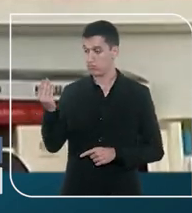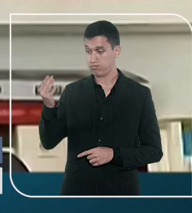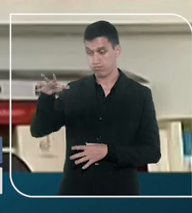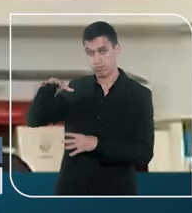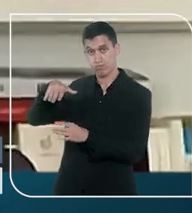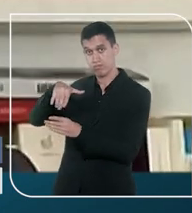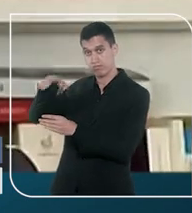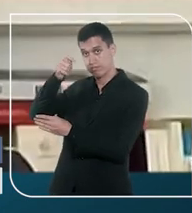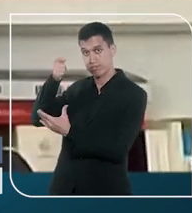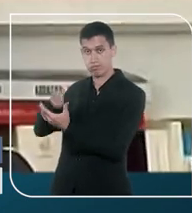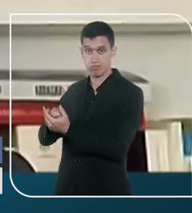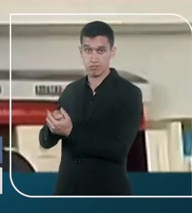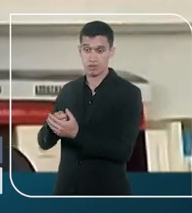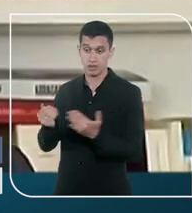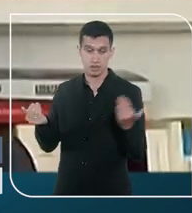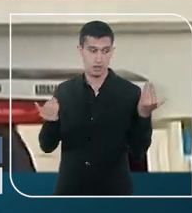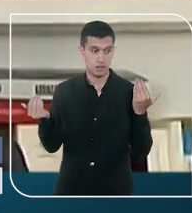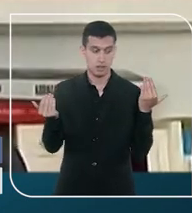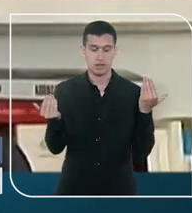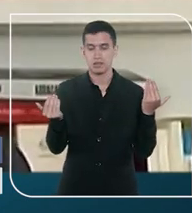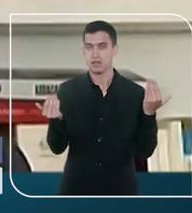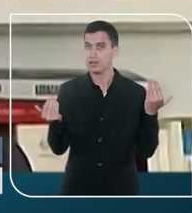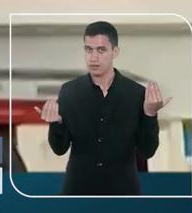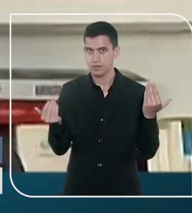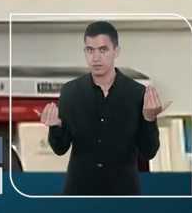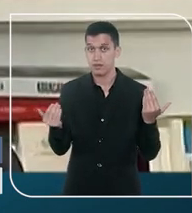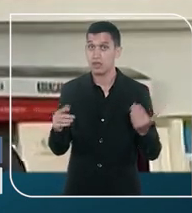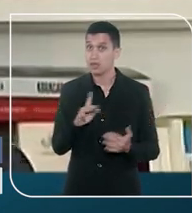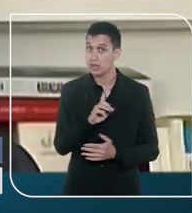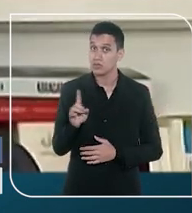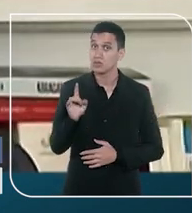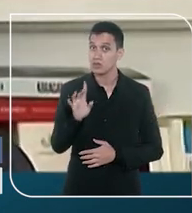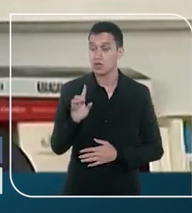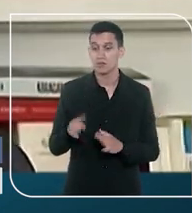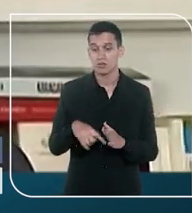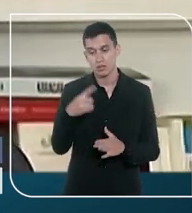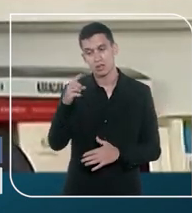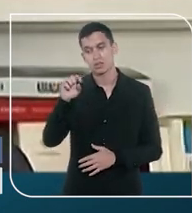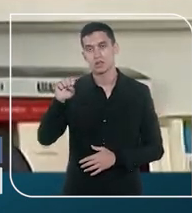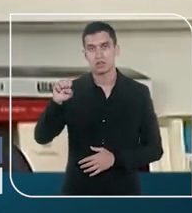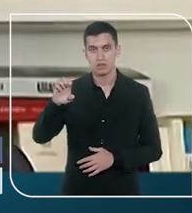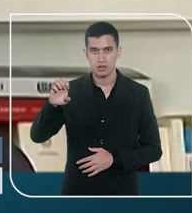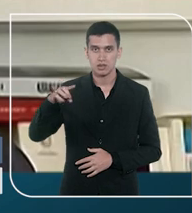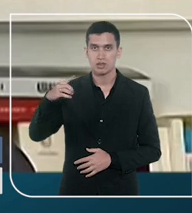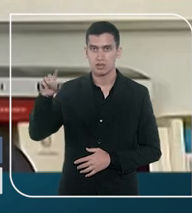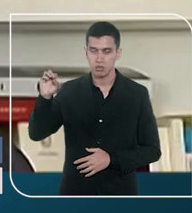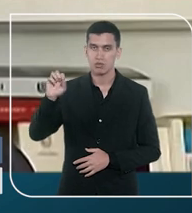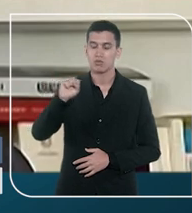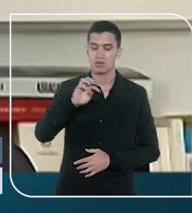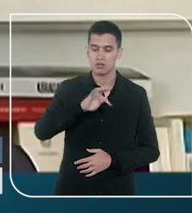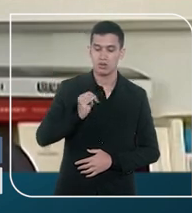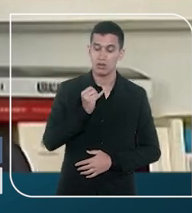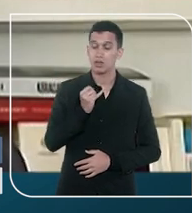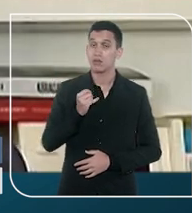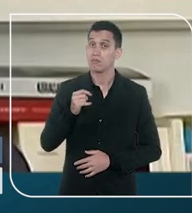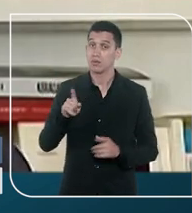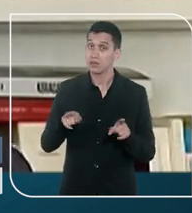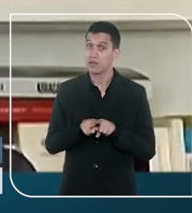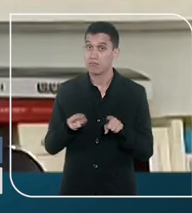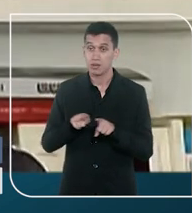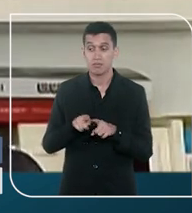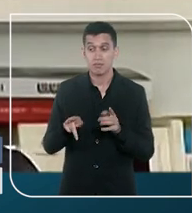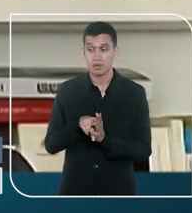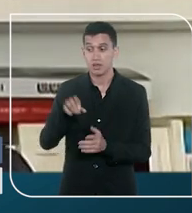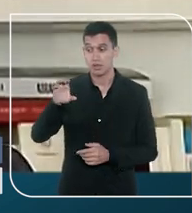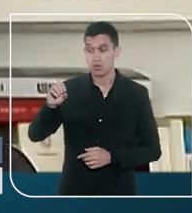jurídico diverso. E não só a primeira sessão do STJ tem entendimento nesse sentido, né? Como também a própria